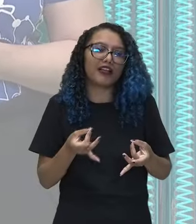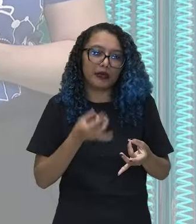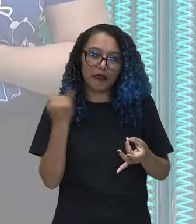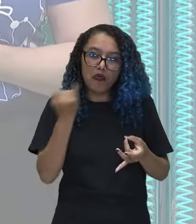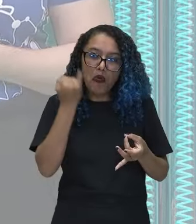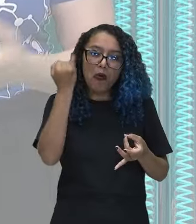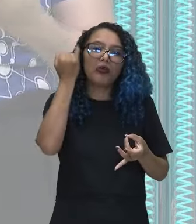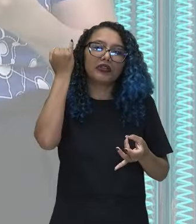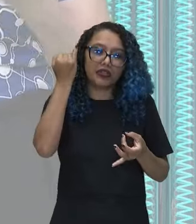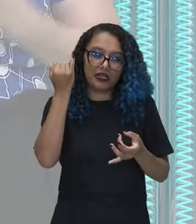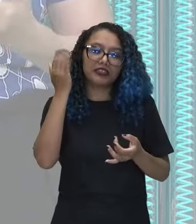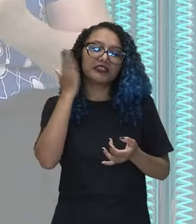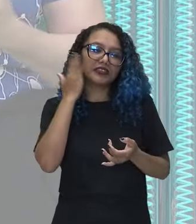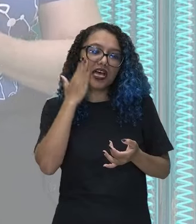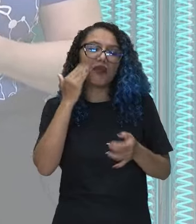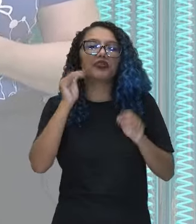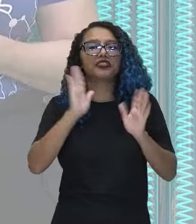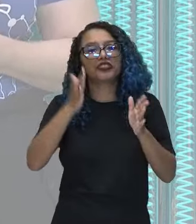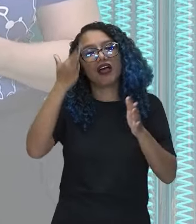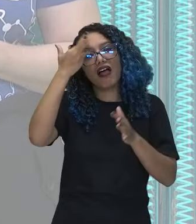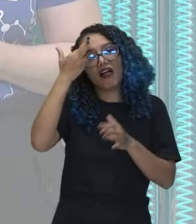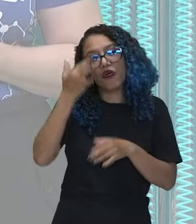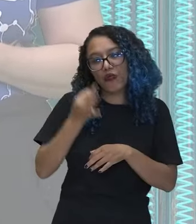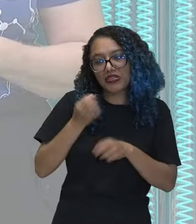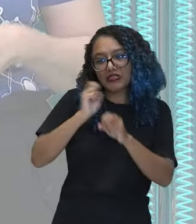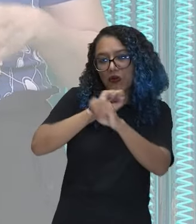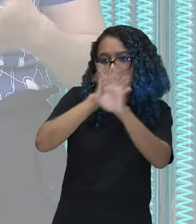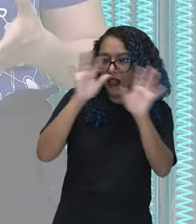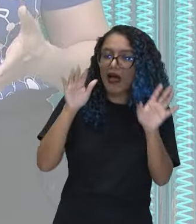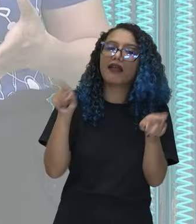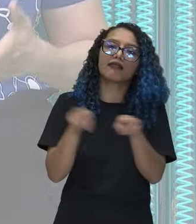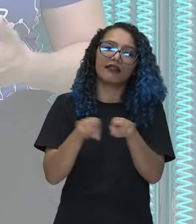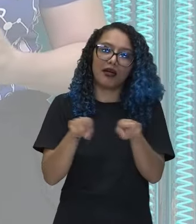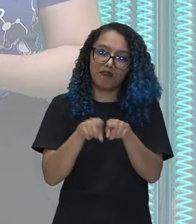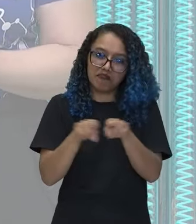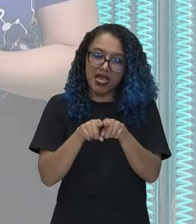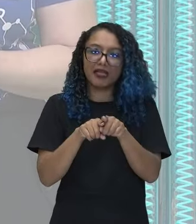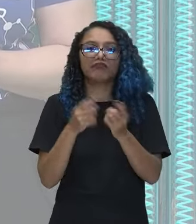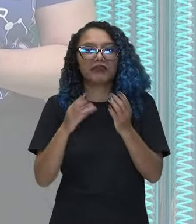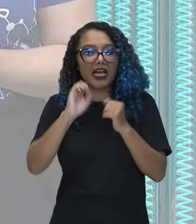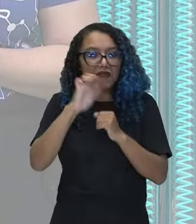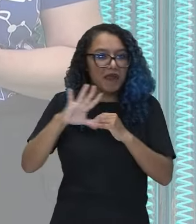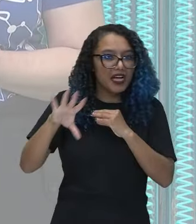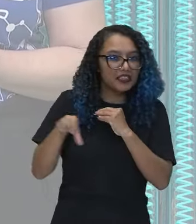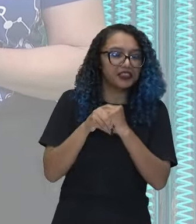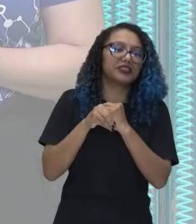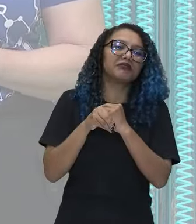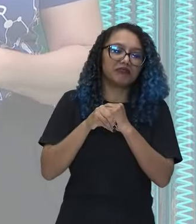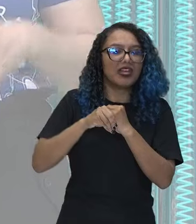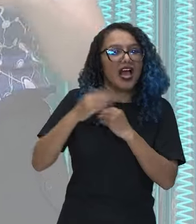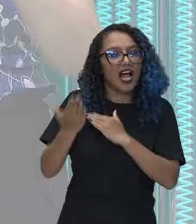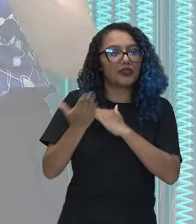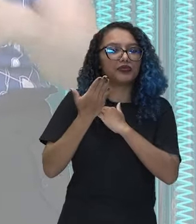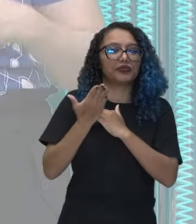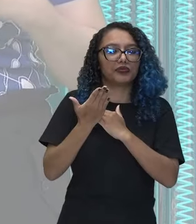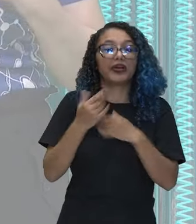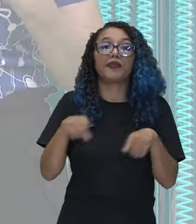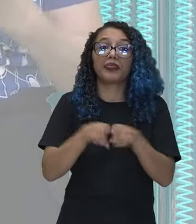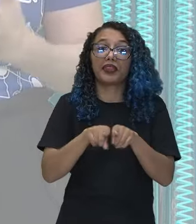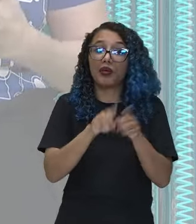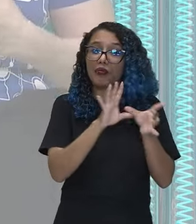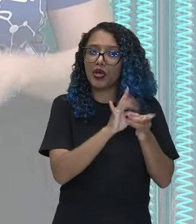as informações e o seu entendimento sobre as coisas. E o contexto também, que é muito interessante. Aqui você